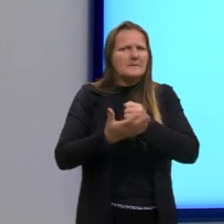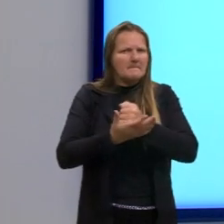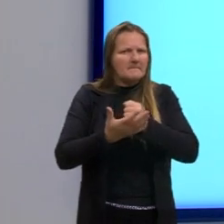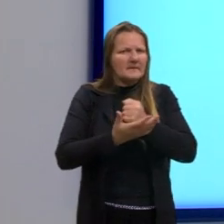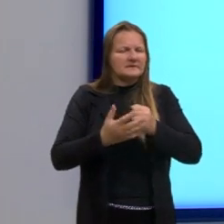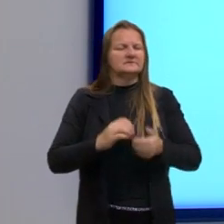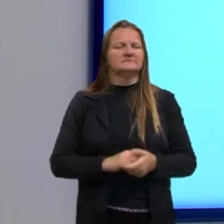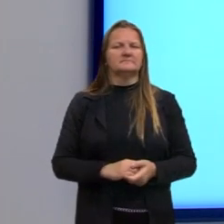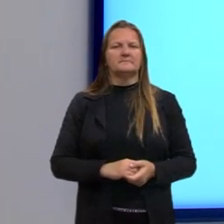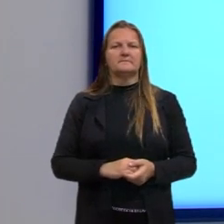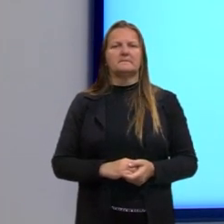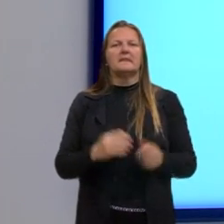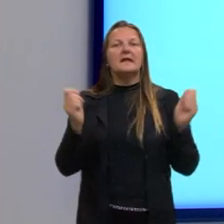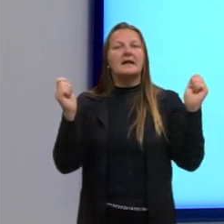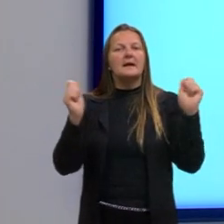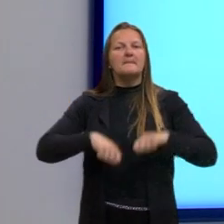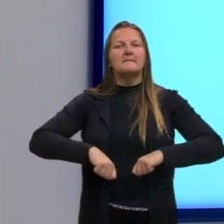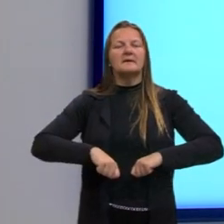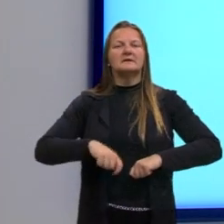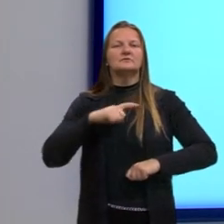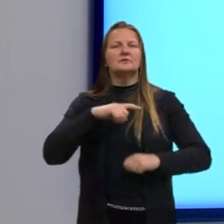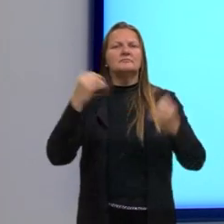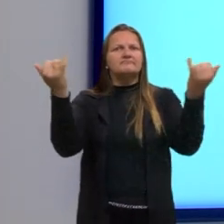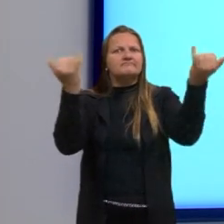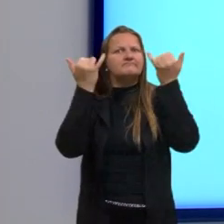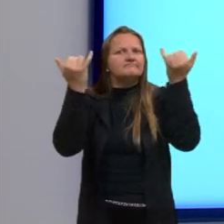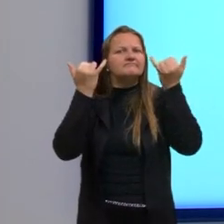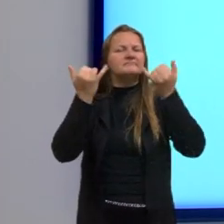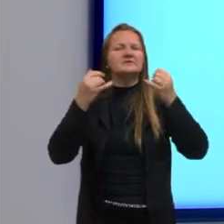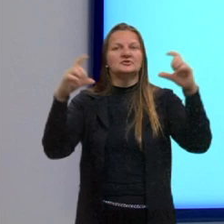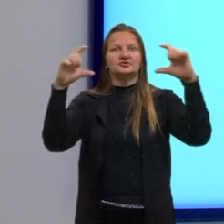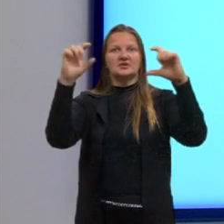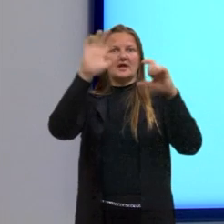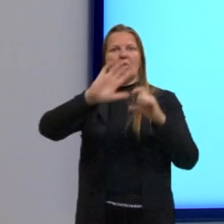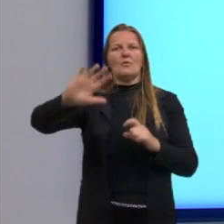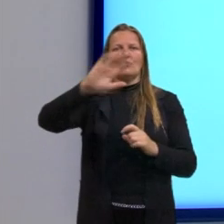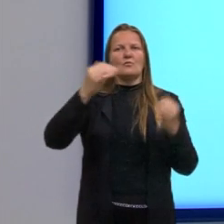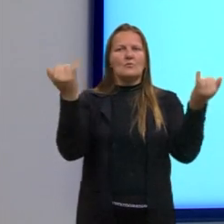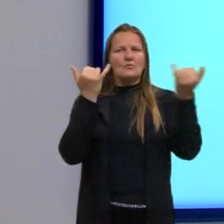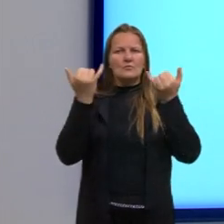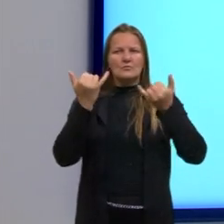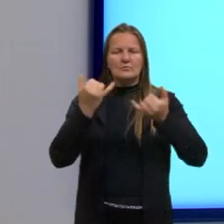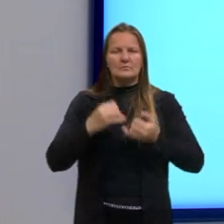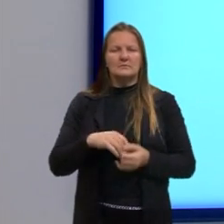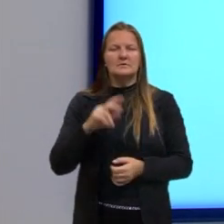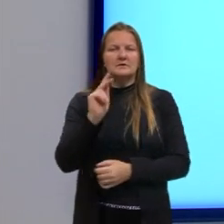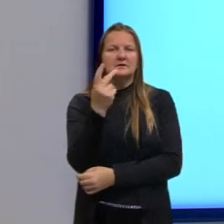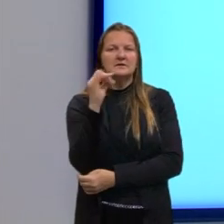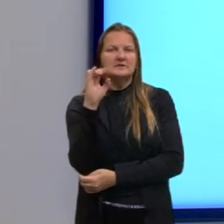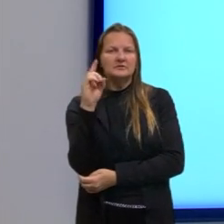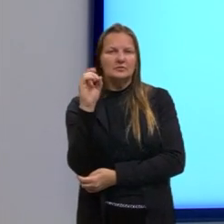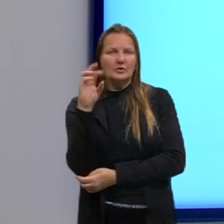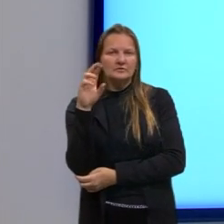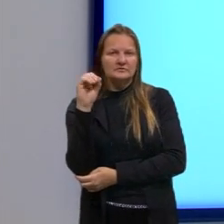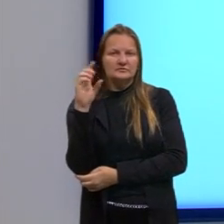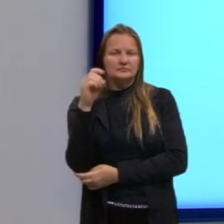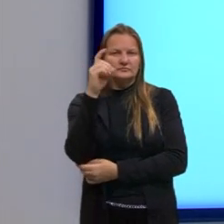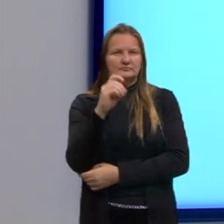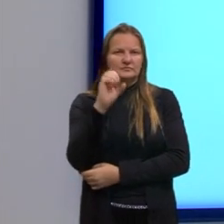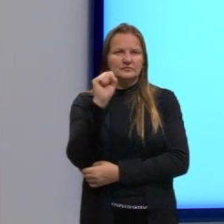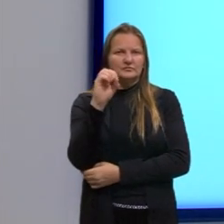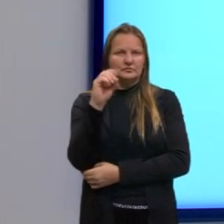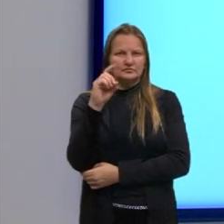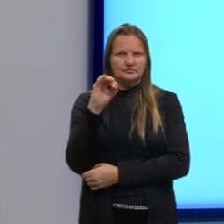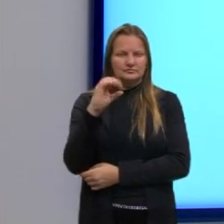cáustica ele é capaz isso aqui é um enunciado da questão né que é a pergunta o de sódio é capaz de identificar